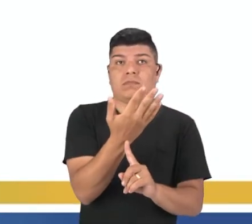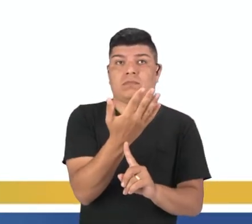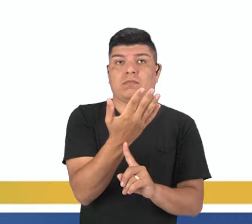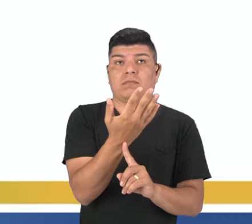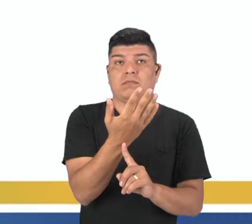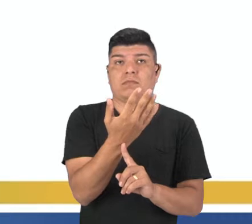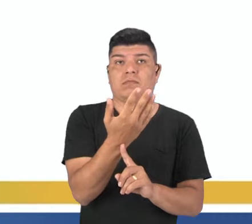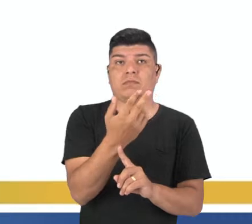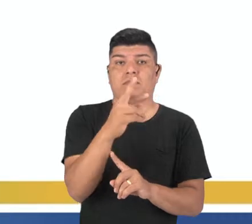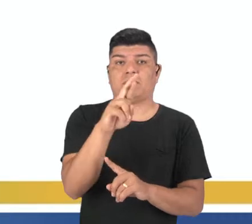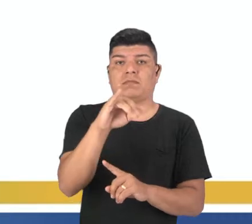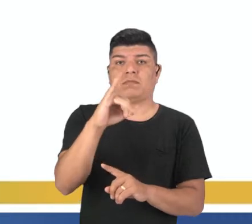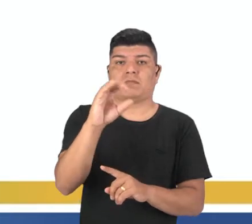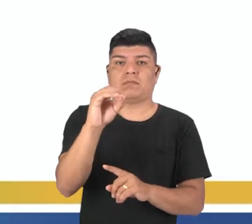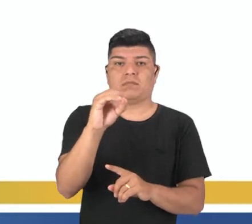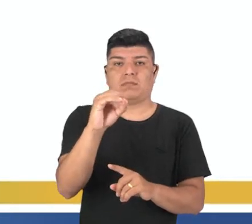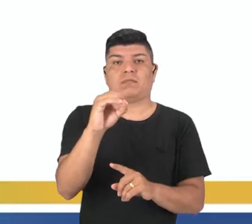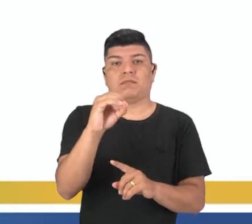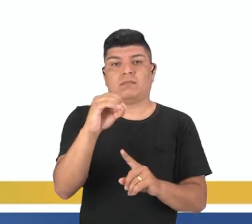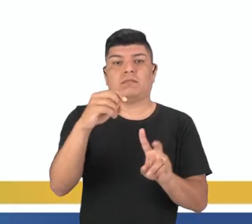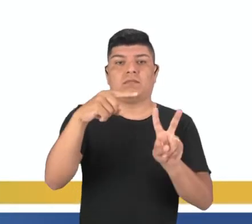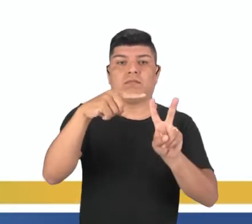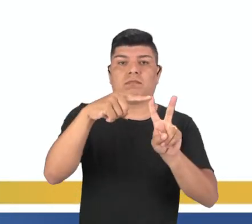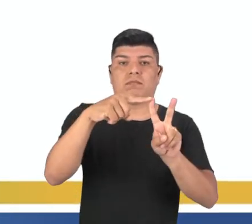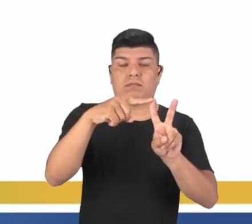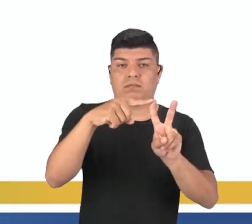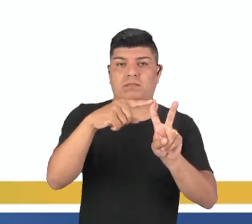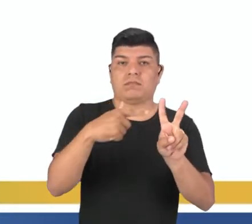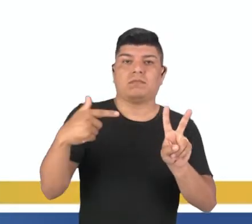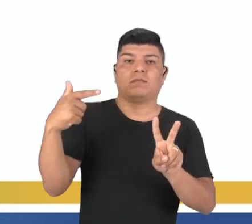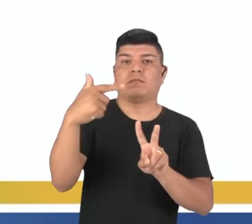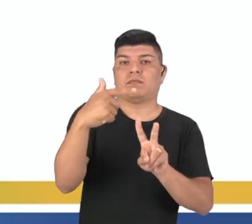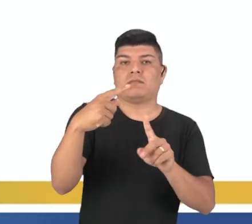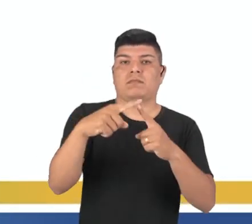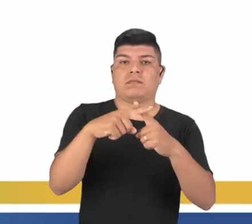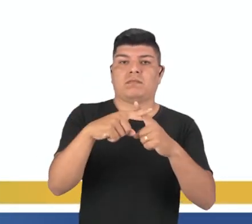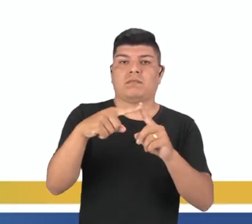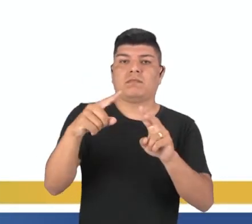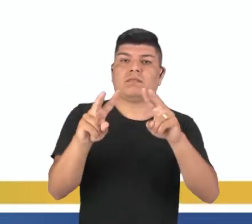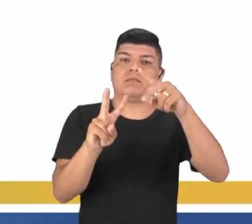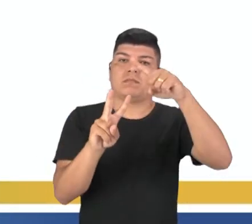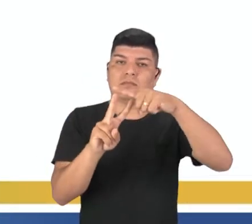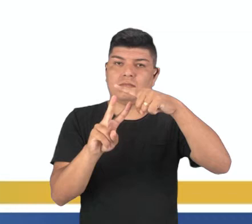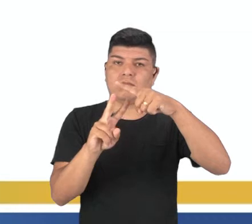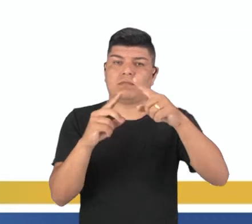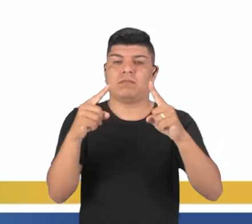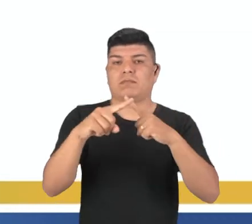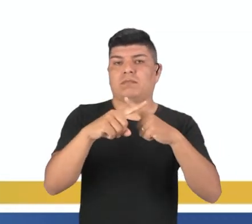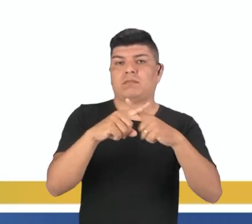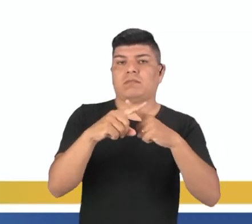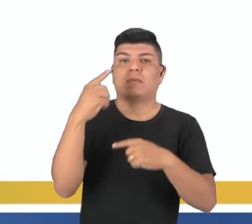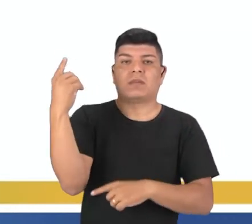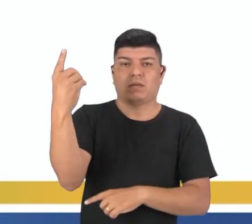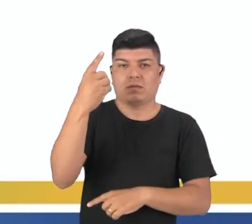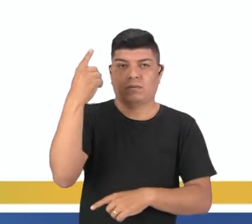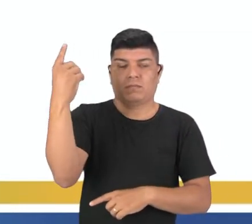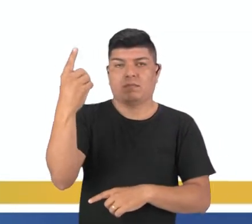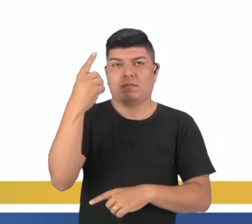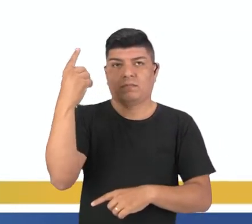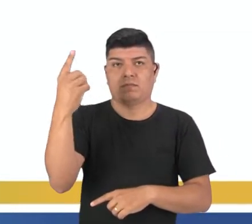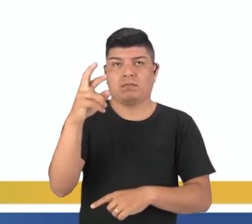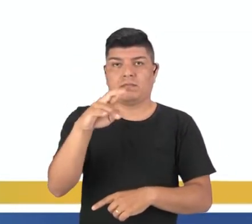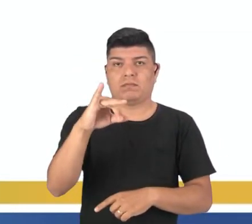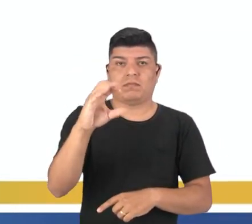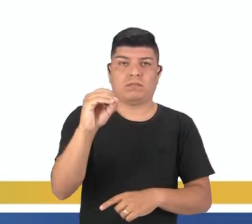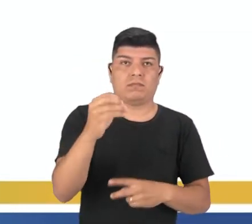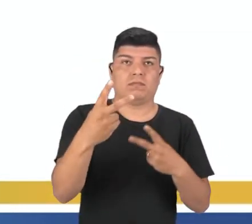ser dado por raio da base ao quadrado, né? Vezes o π, vezes a altura. Então, observe que o raio da